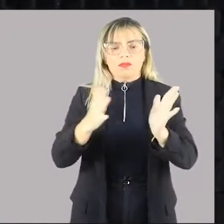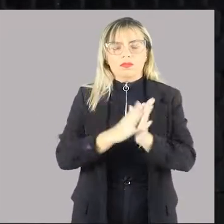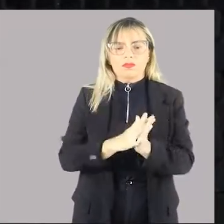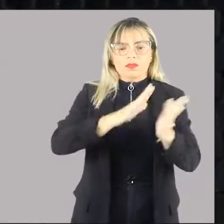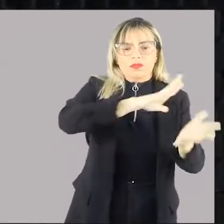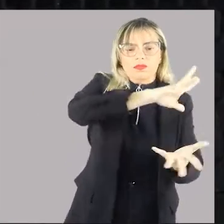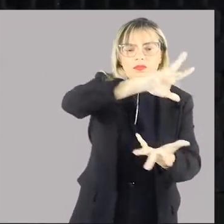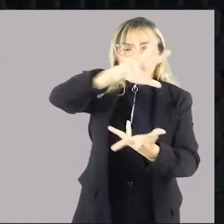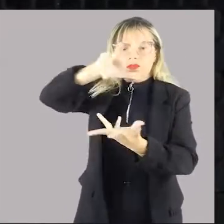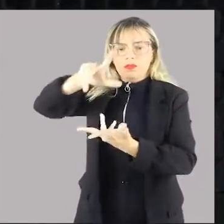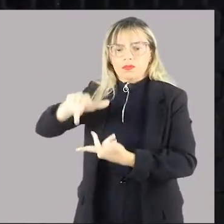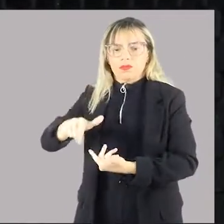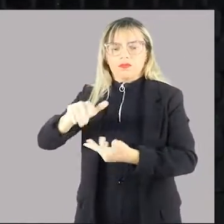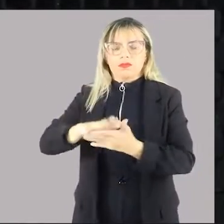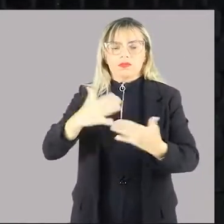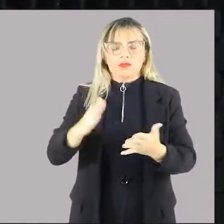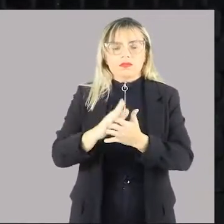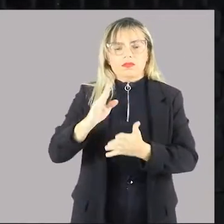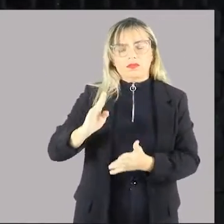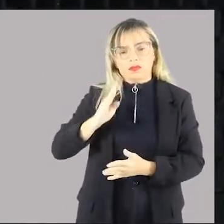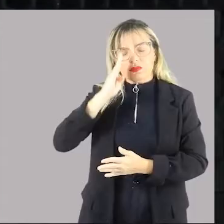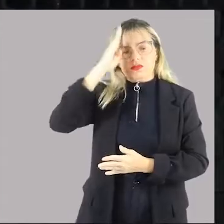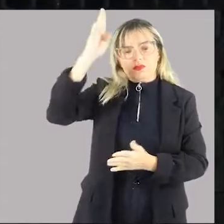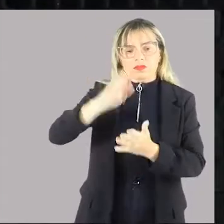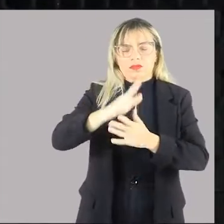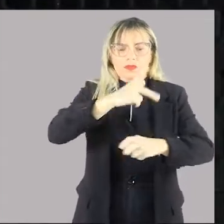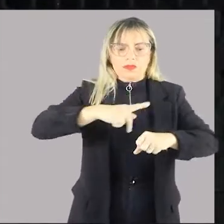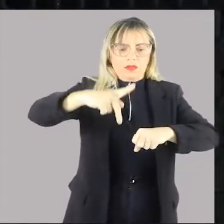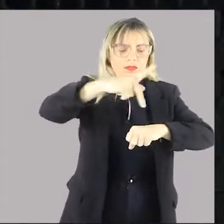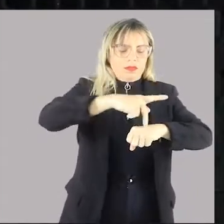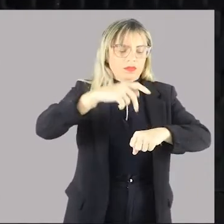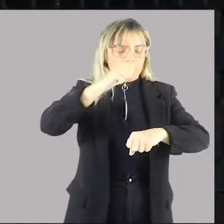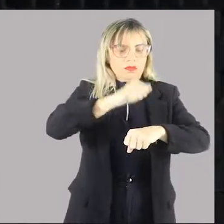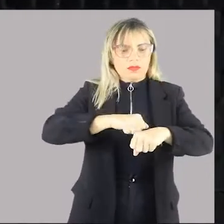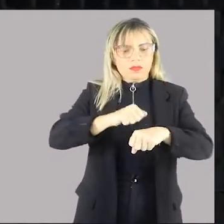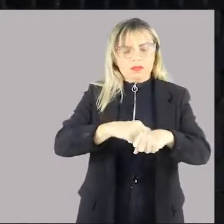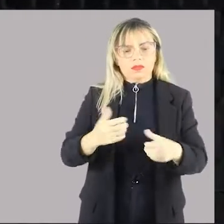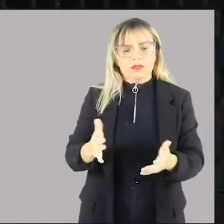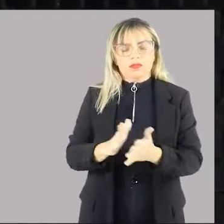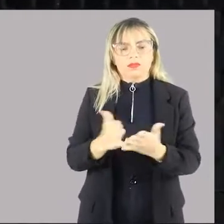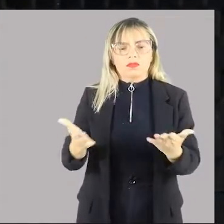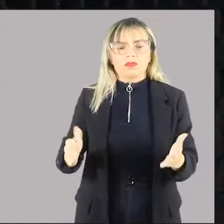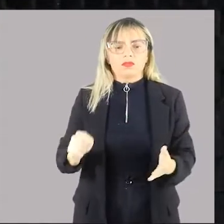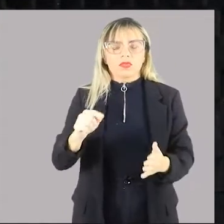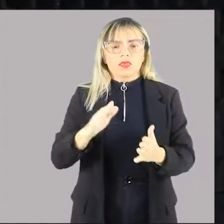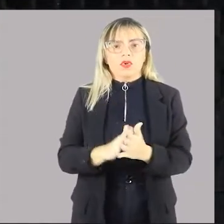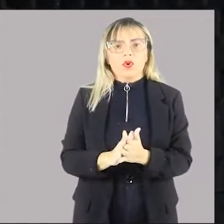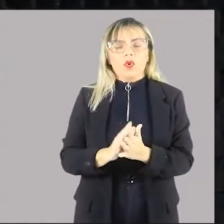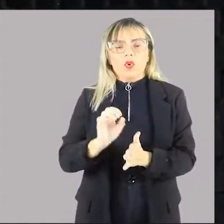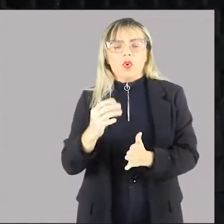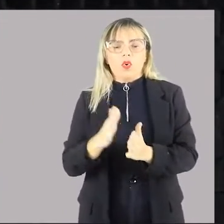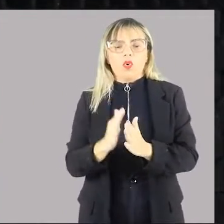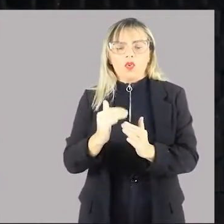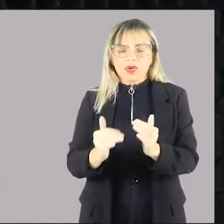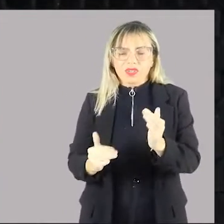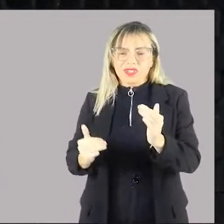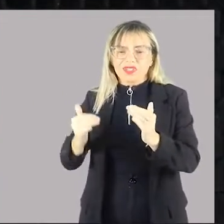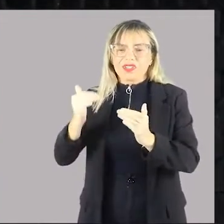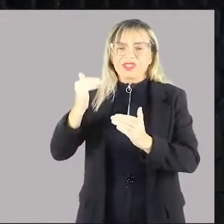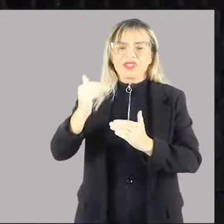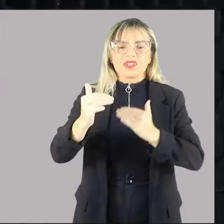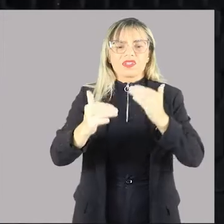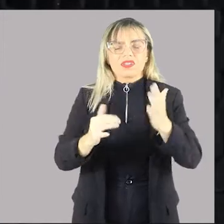nível mundial, principalmente aqui em países pobres ou em processo de desenvolvimento, onde a